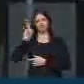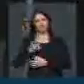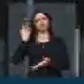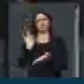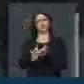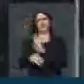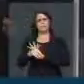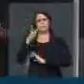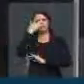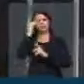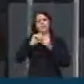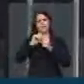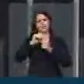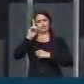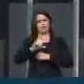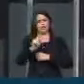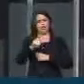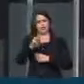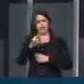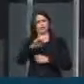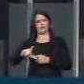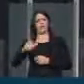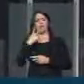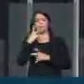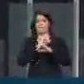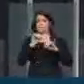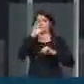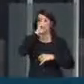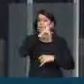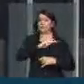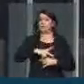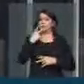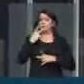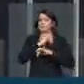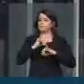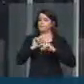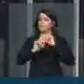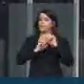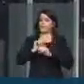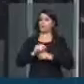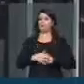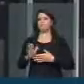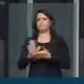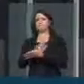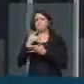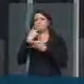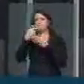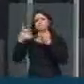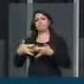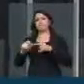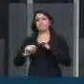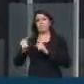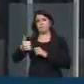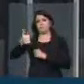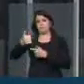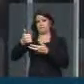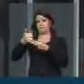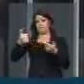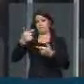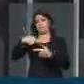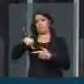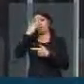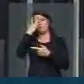os detentores de direito autoral. Quero dizer, senhor presidente, refutar aqui alguns argumentos. O primeiro deles, e